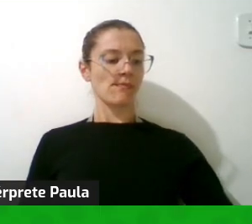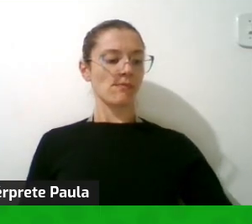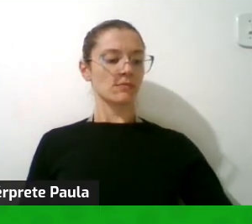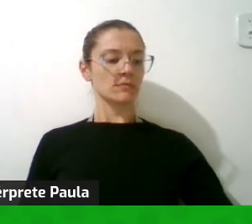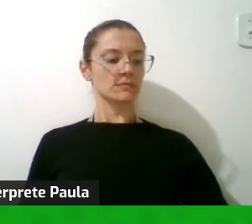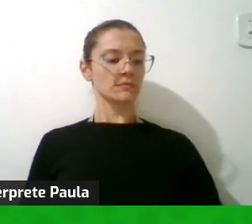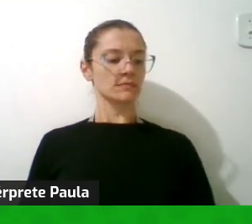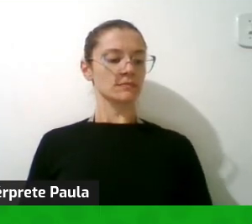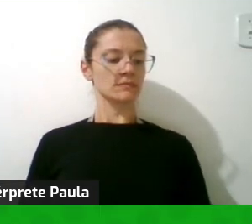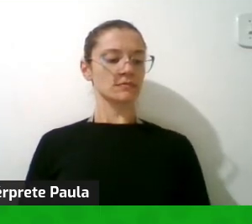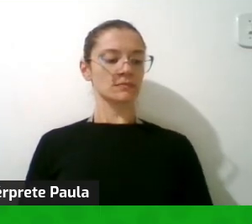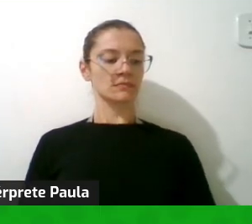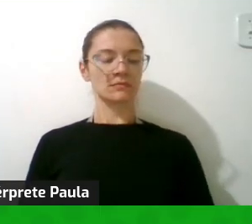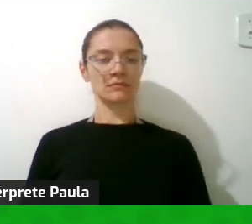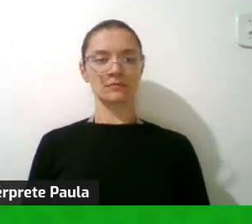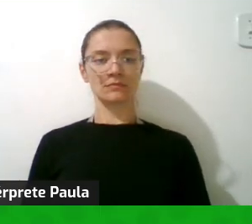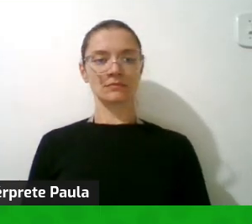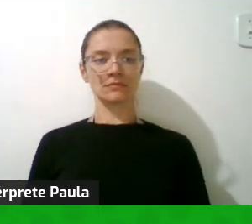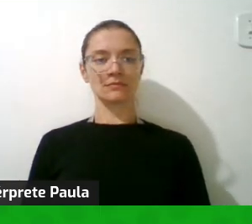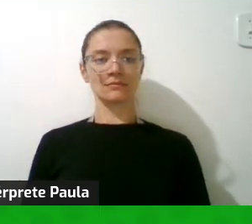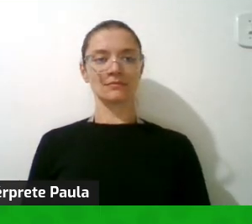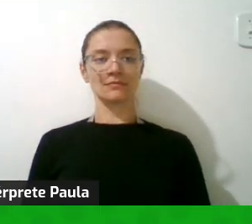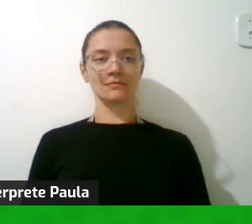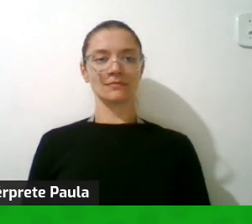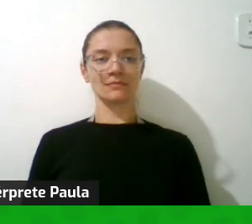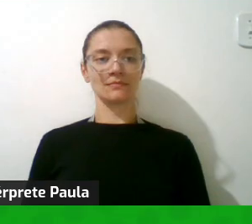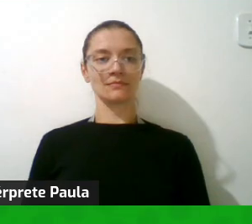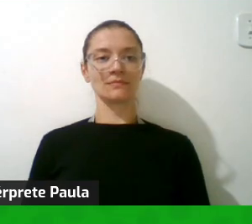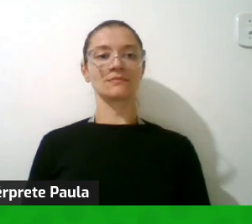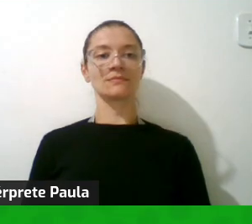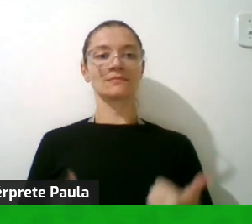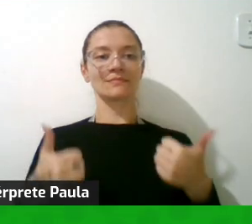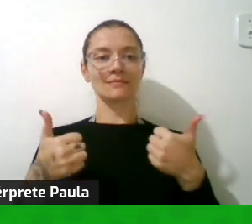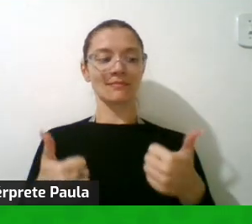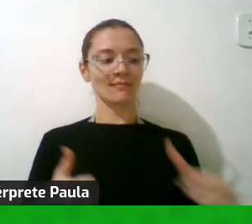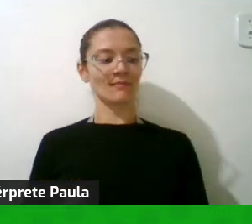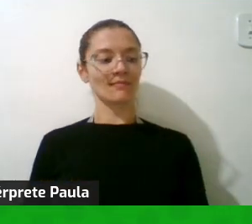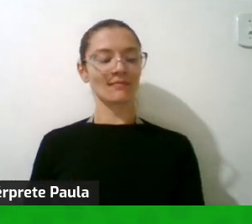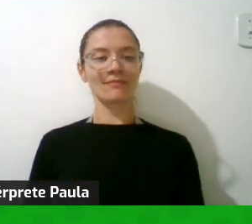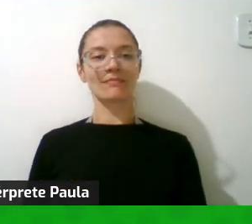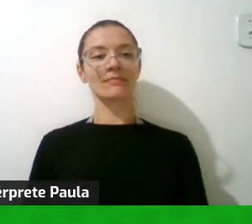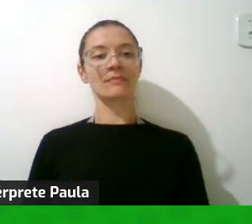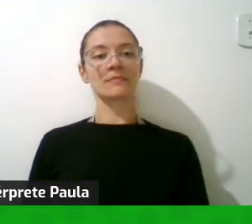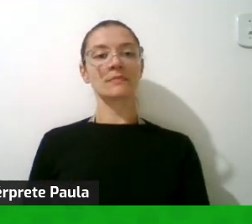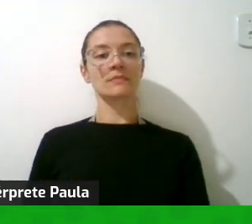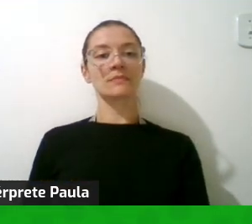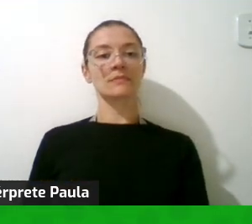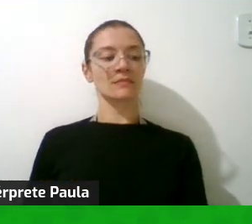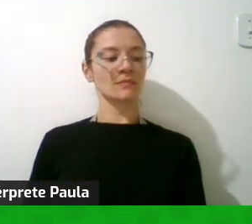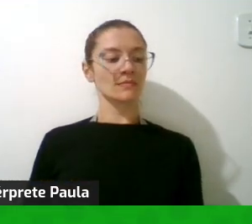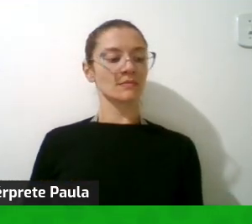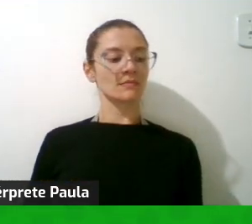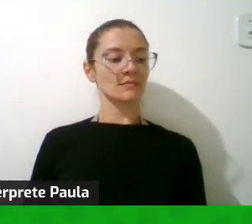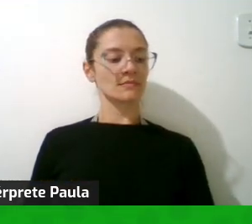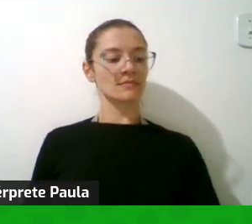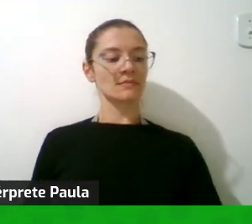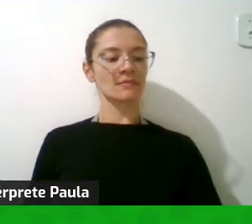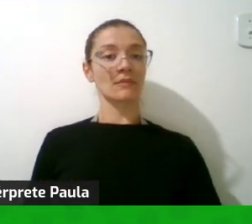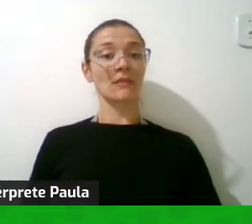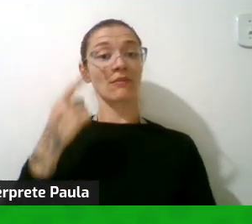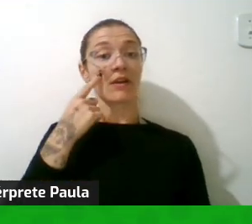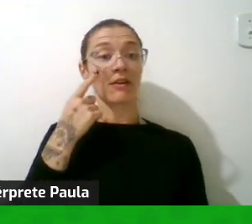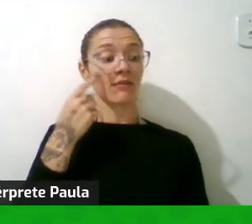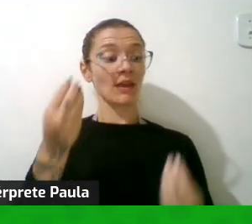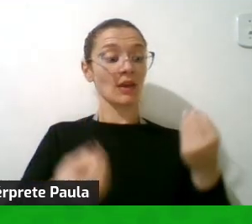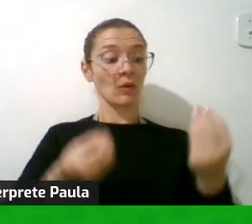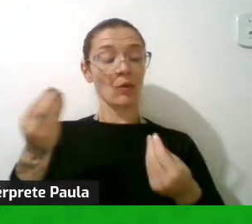puxa o teu último para cá, e daí volta na ordem normal. Então você sempre deixa o próximo mês ali já pronto e vai girando. Ou